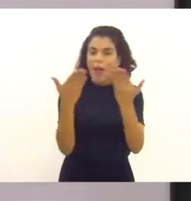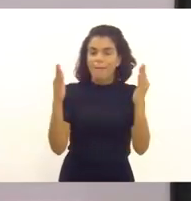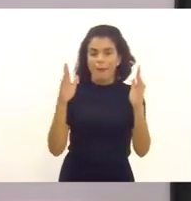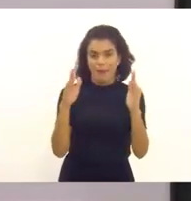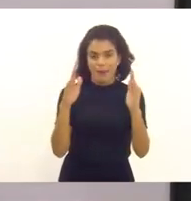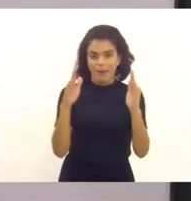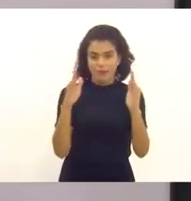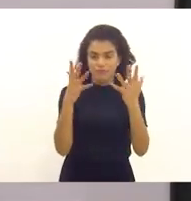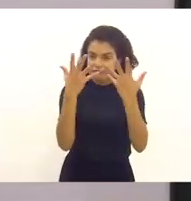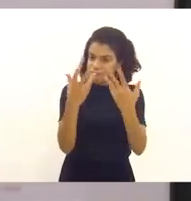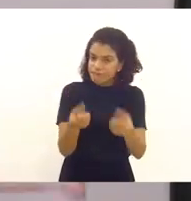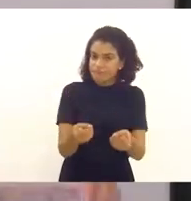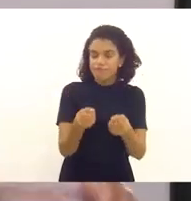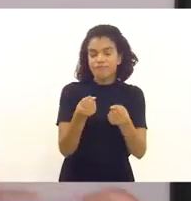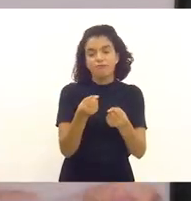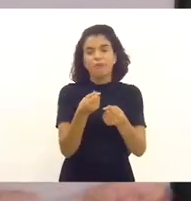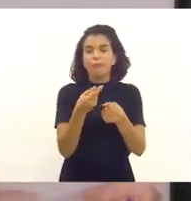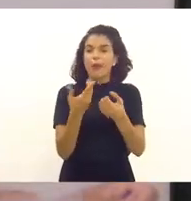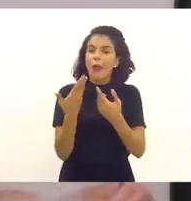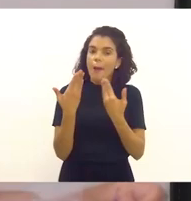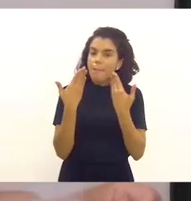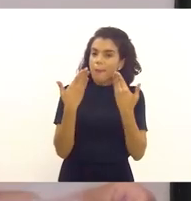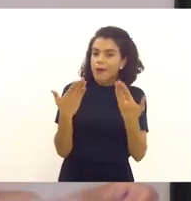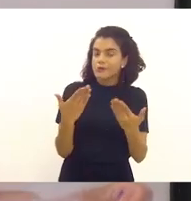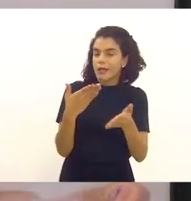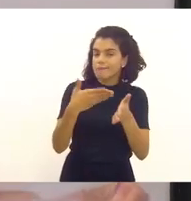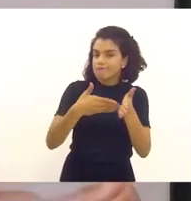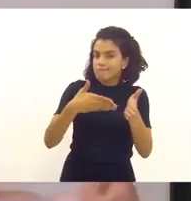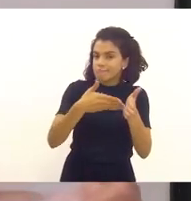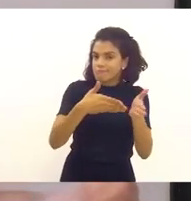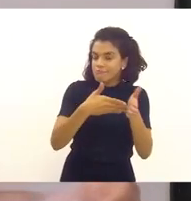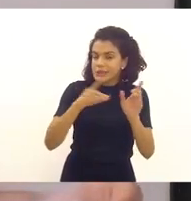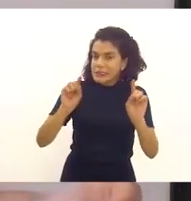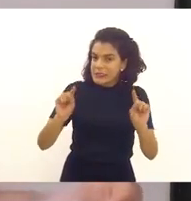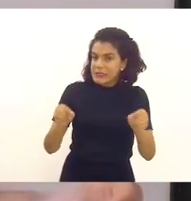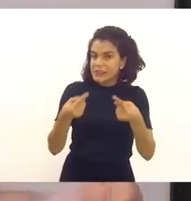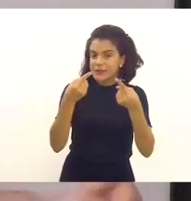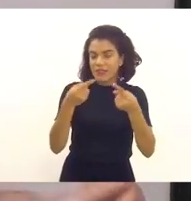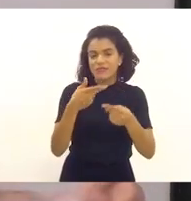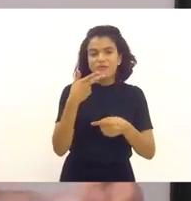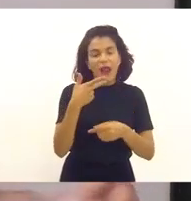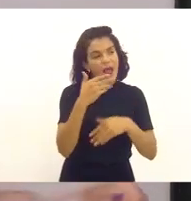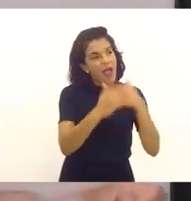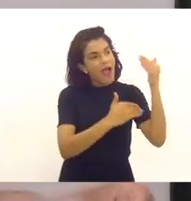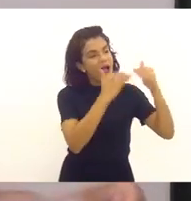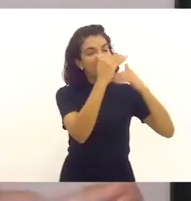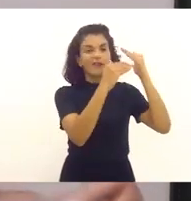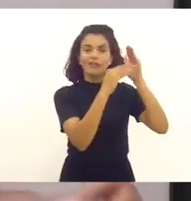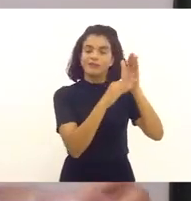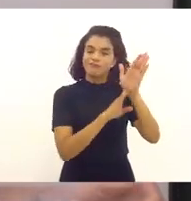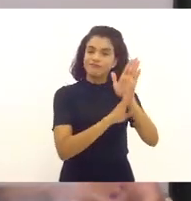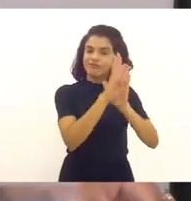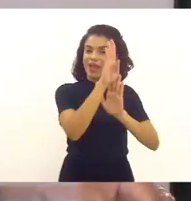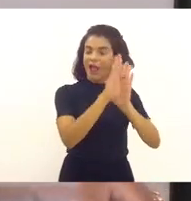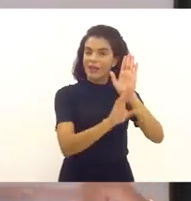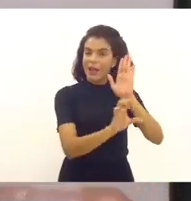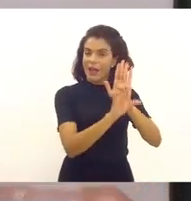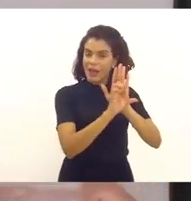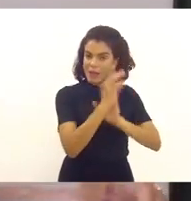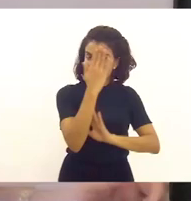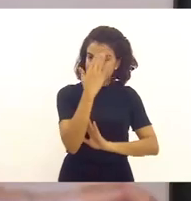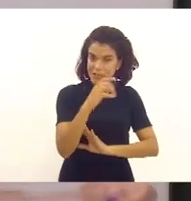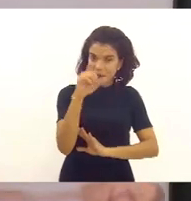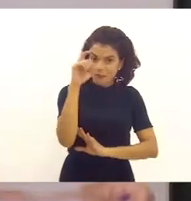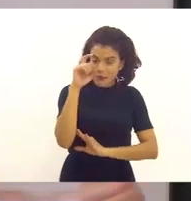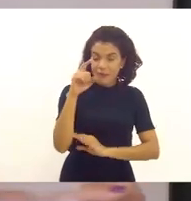para esses desafios colocados né porque a gente fala tanto dos avanços da Lei Maria da Penha e a